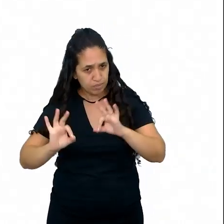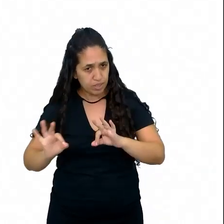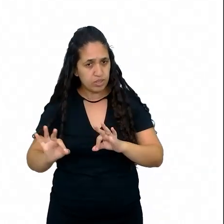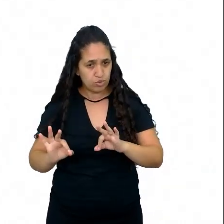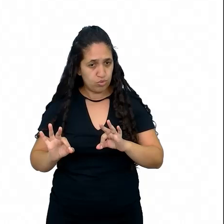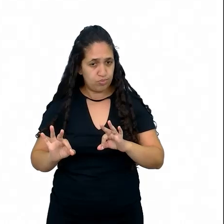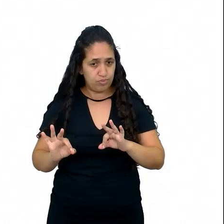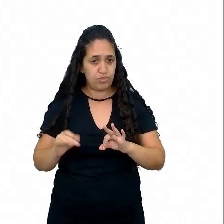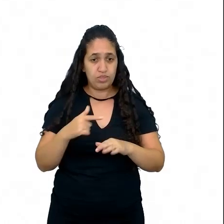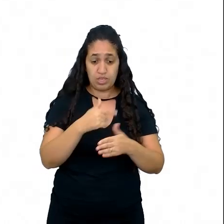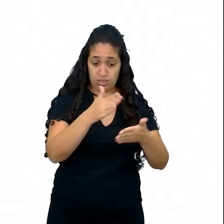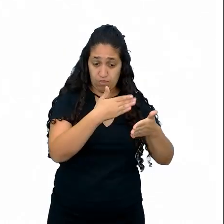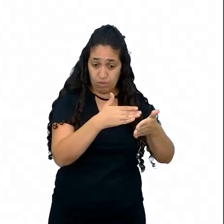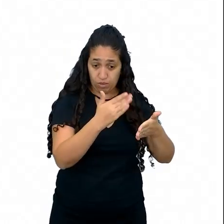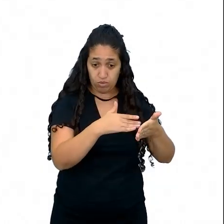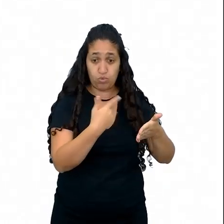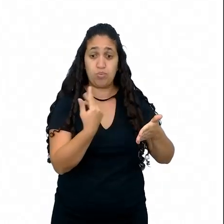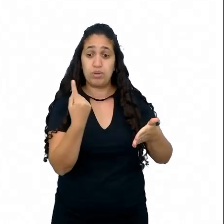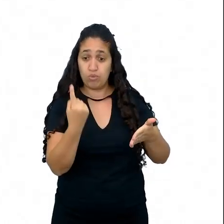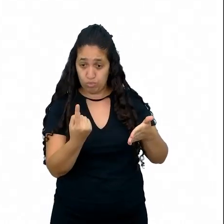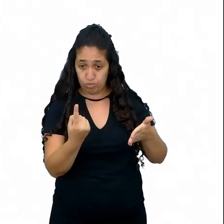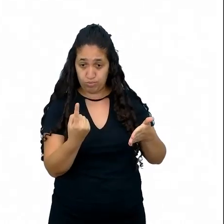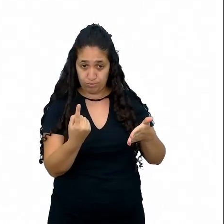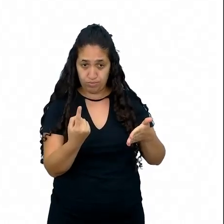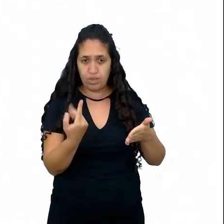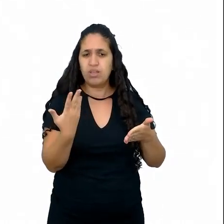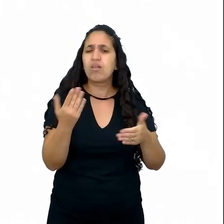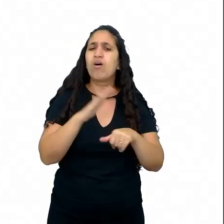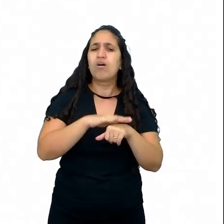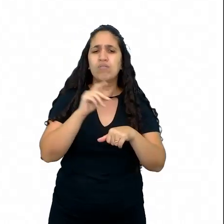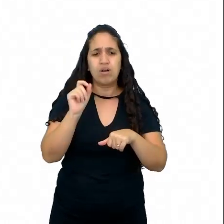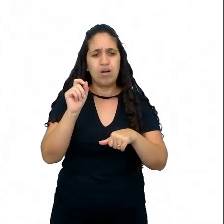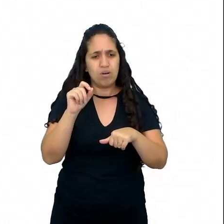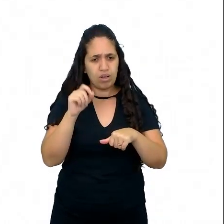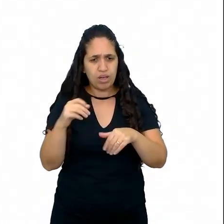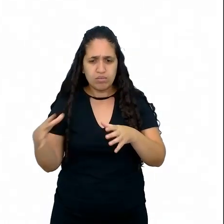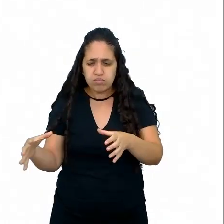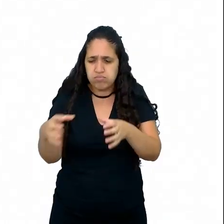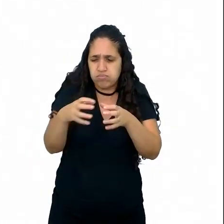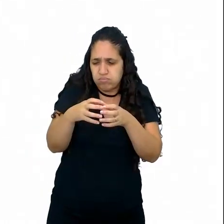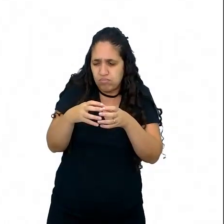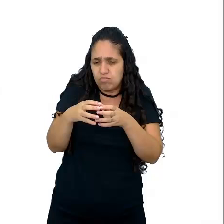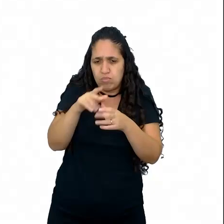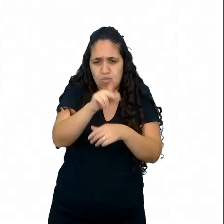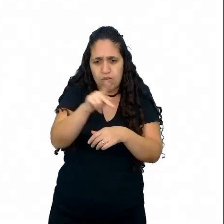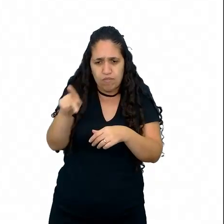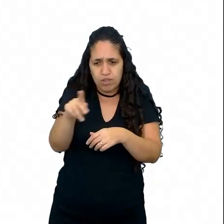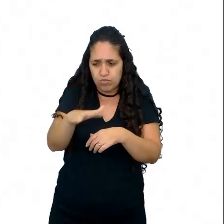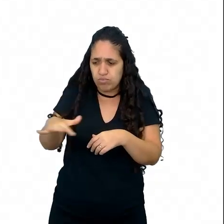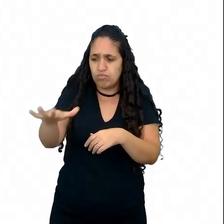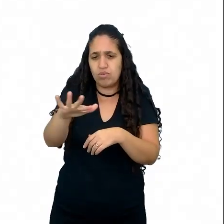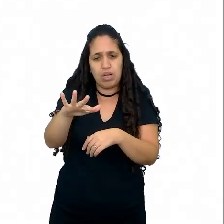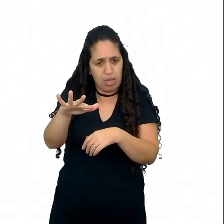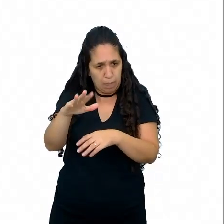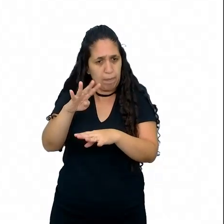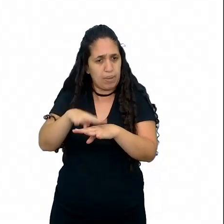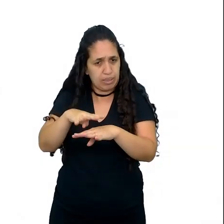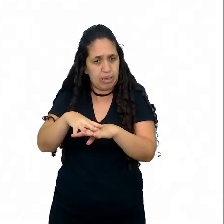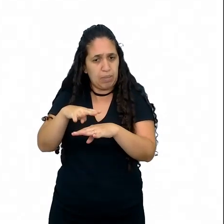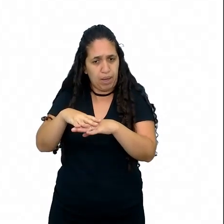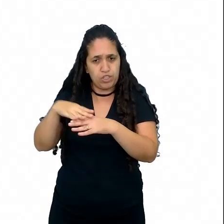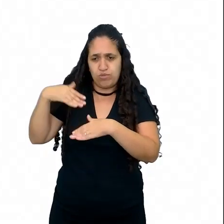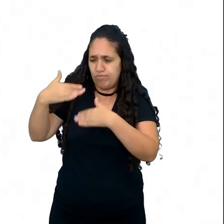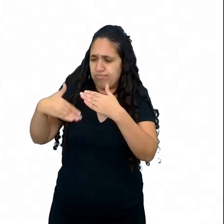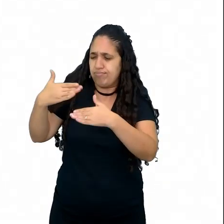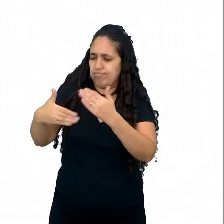4, do volume 1 desse material Aprender Sempre. Né? Então, o que a gente vai fazer? Reunir com os professores da área de matemática para dar continuidade